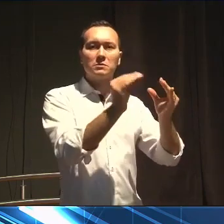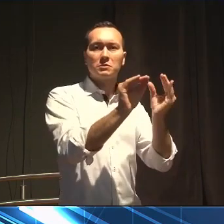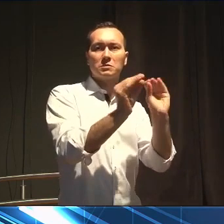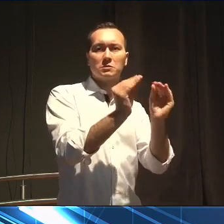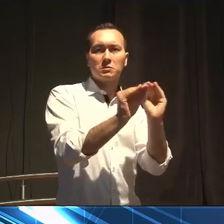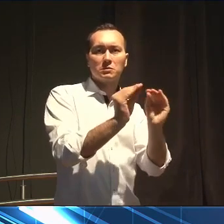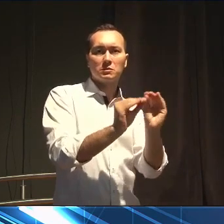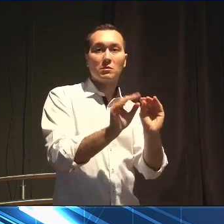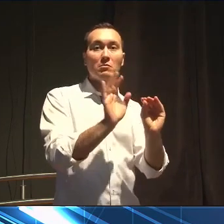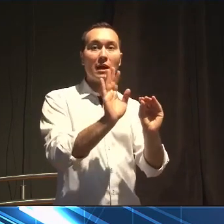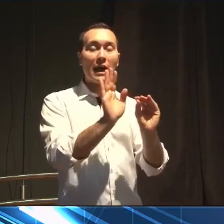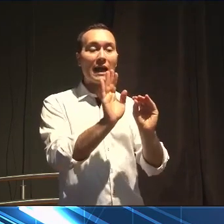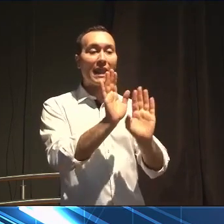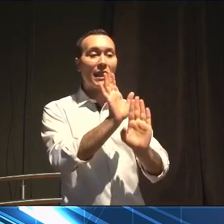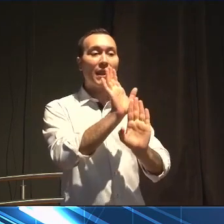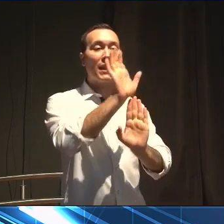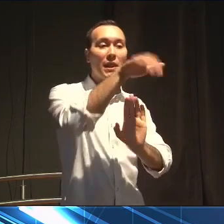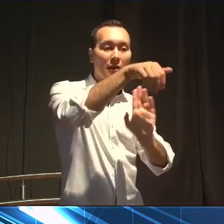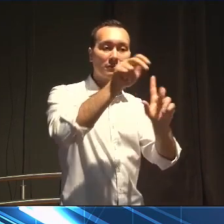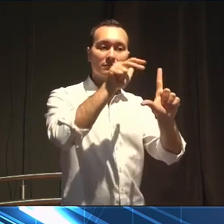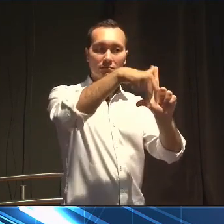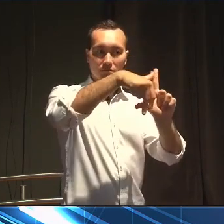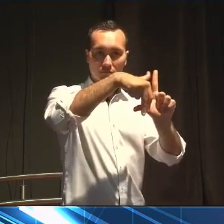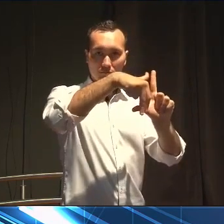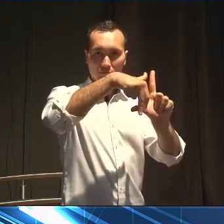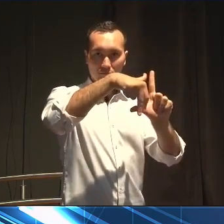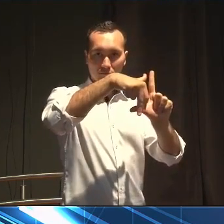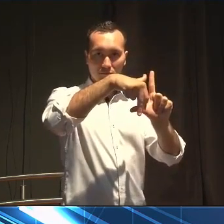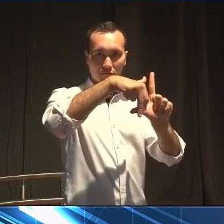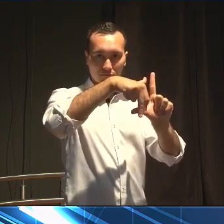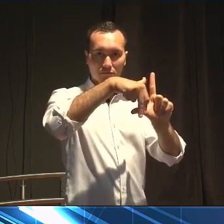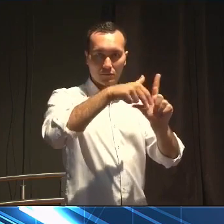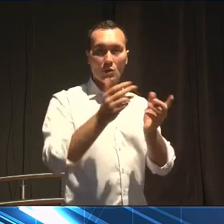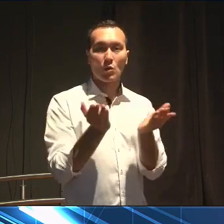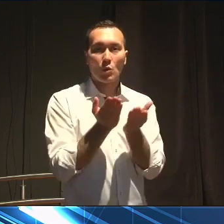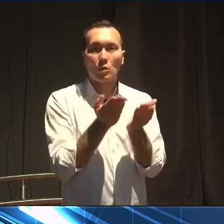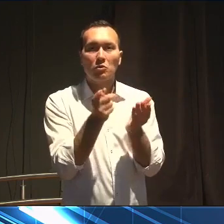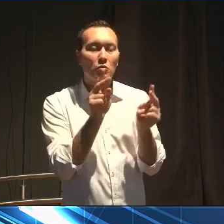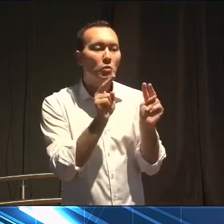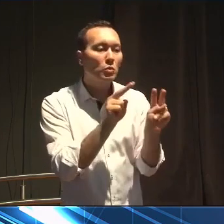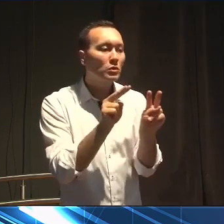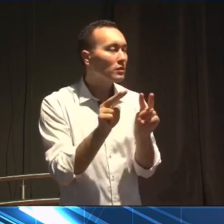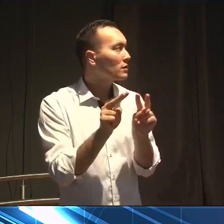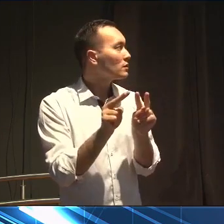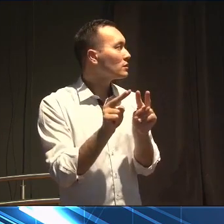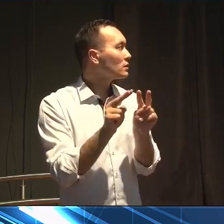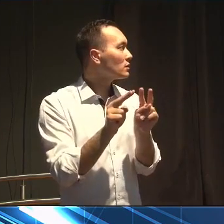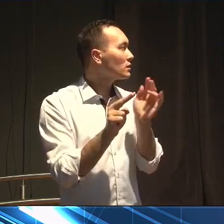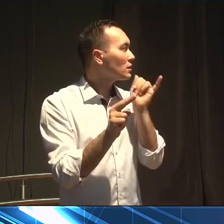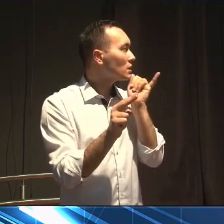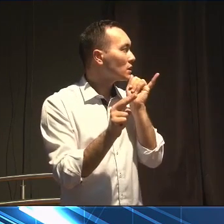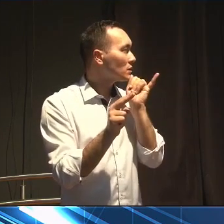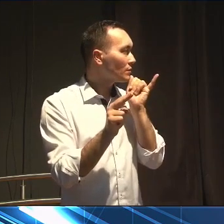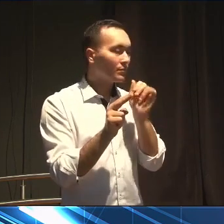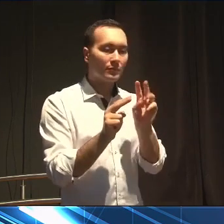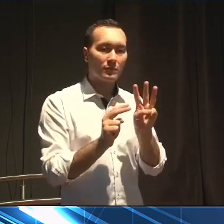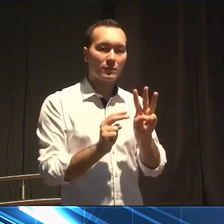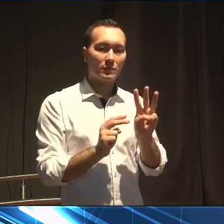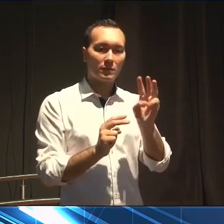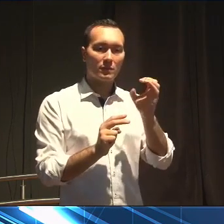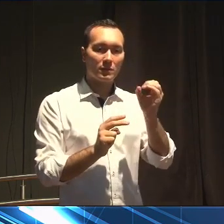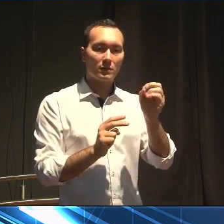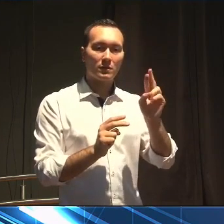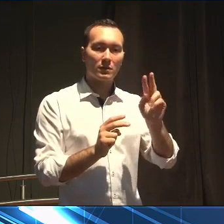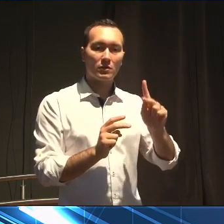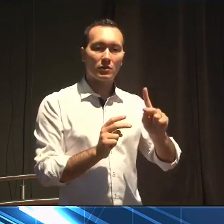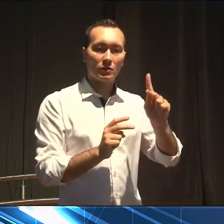do metaverso. Hoje, quando a gente olha, eh, o workflow, trabalhar com 3D está ficando cada vez mais essencial